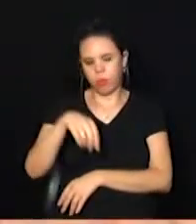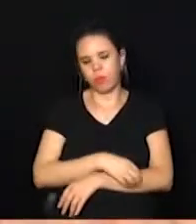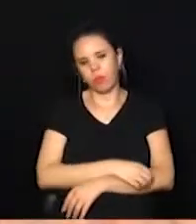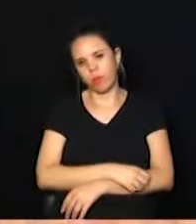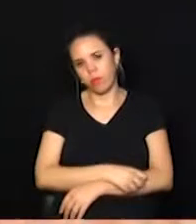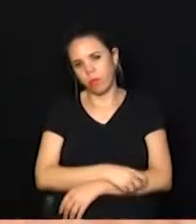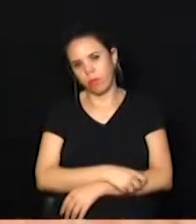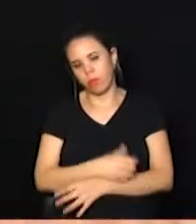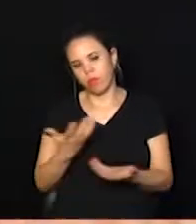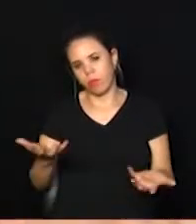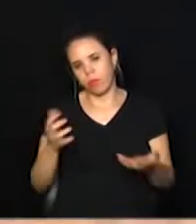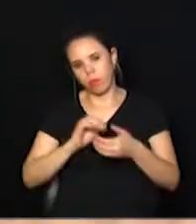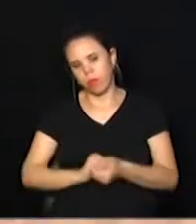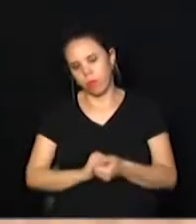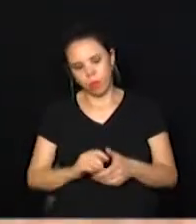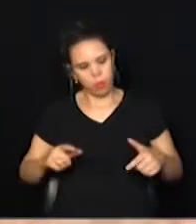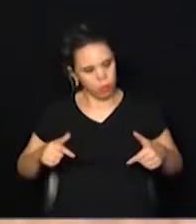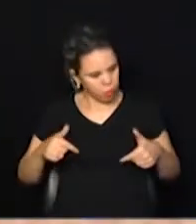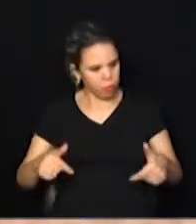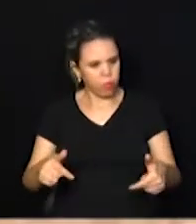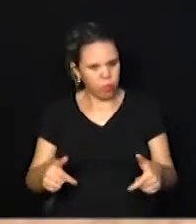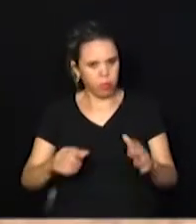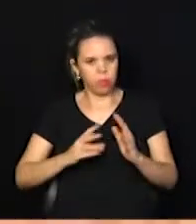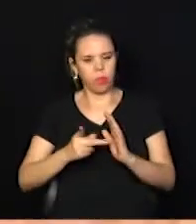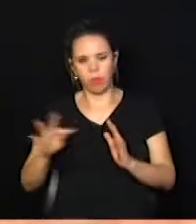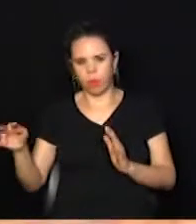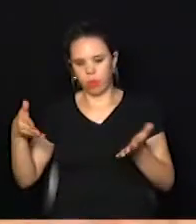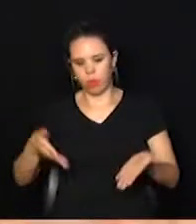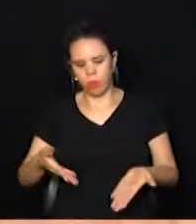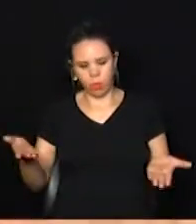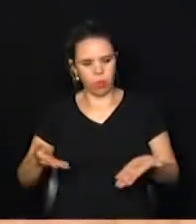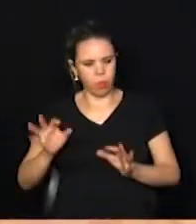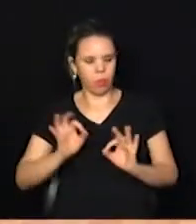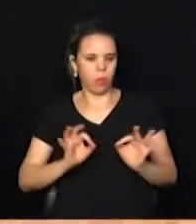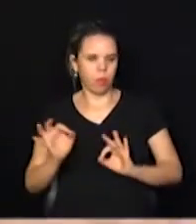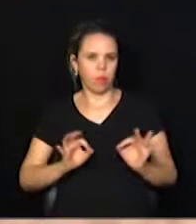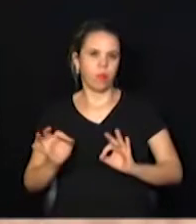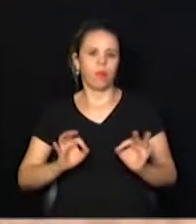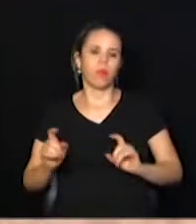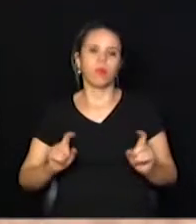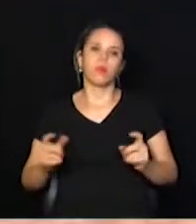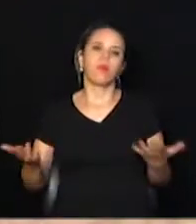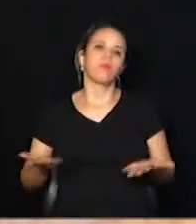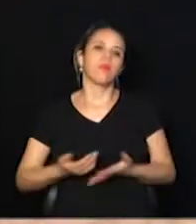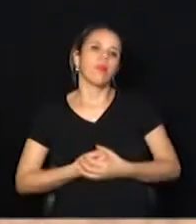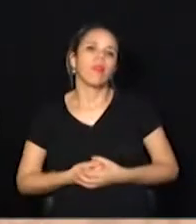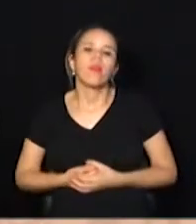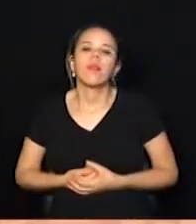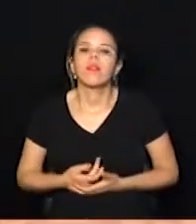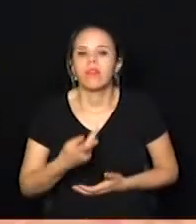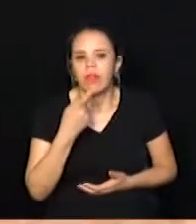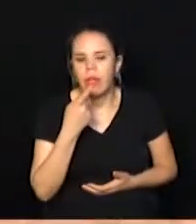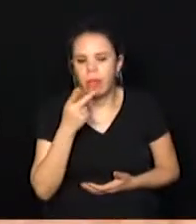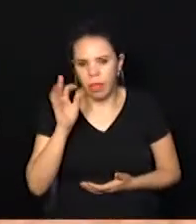eu quero saudar a iniciativa da bancada do Partido dos Trabalhadores de organizar essa atividade para dizer exatamente